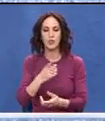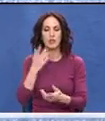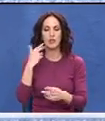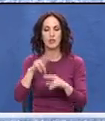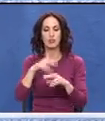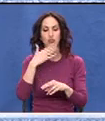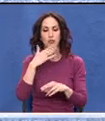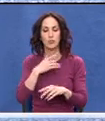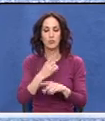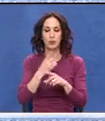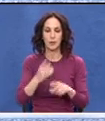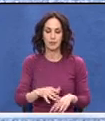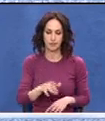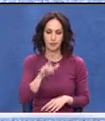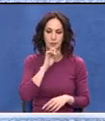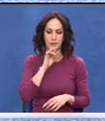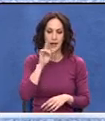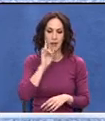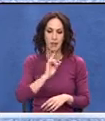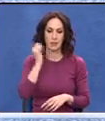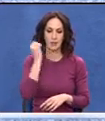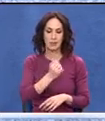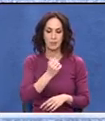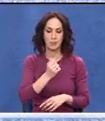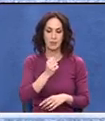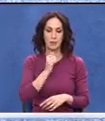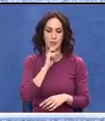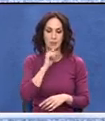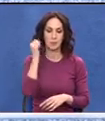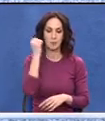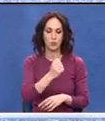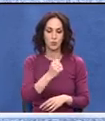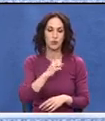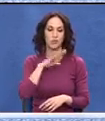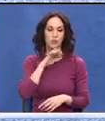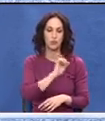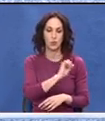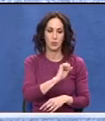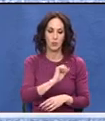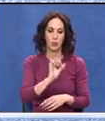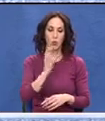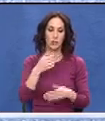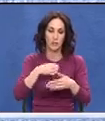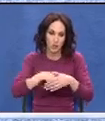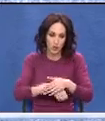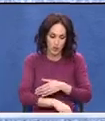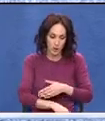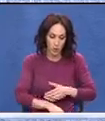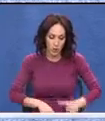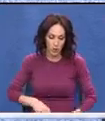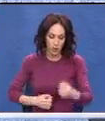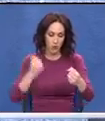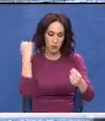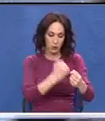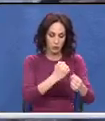prisão preventiva em causa está então o clima salgamento ter matado o filho as chances estamos a falar de uma mulher